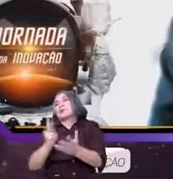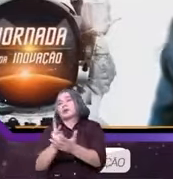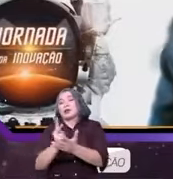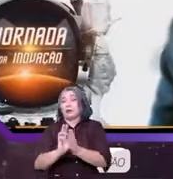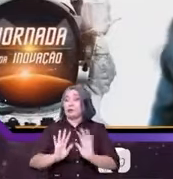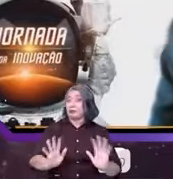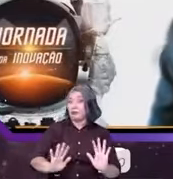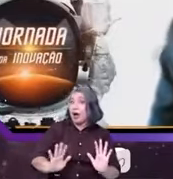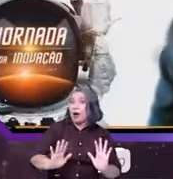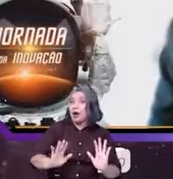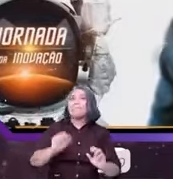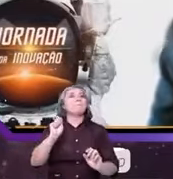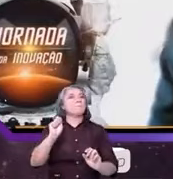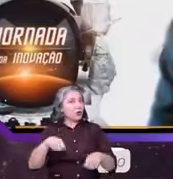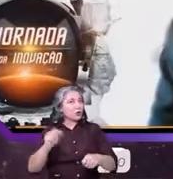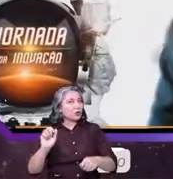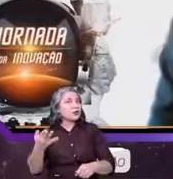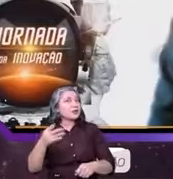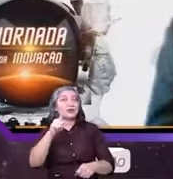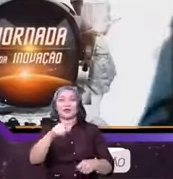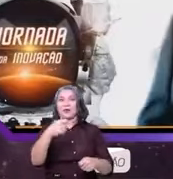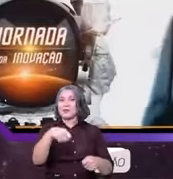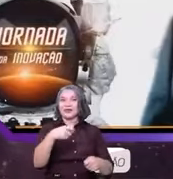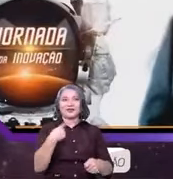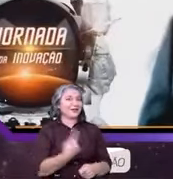pode ser modificado, né?